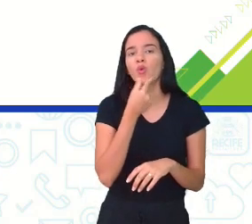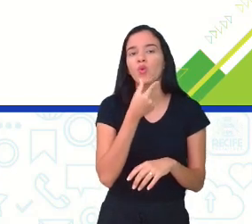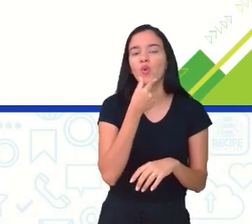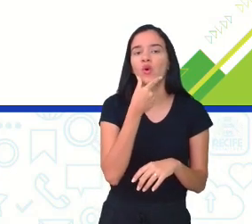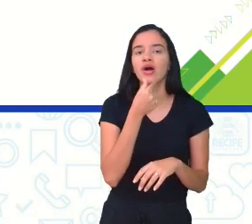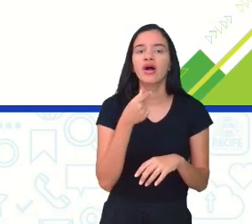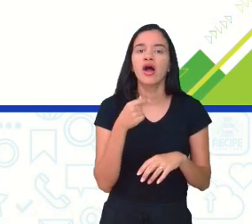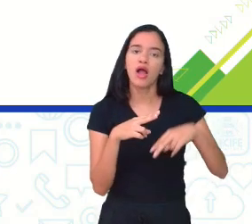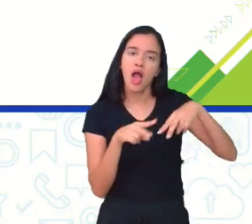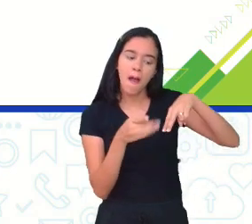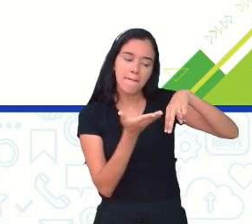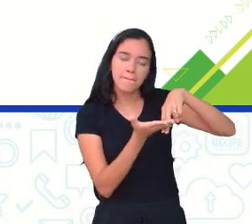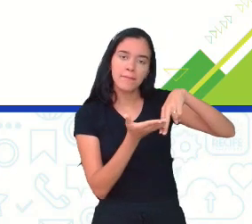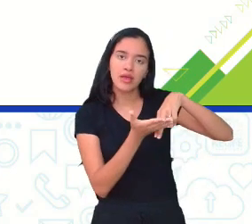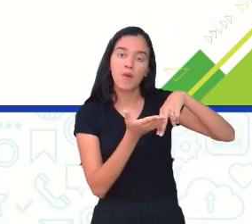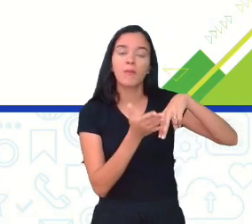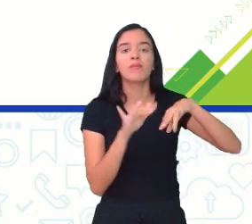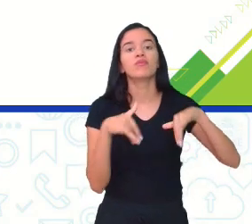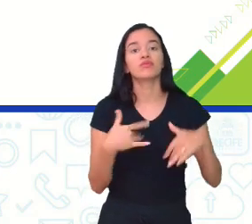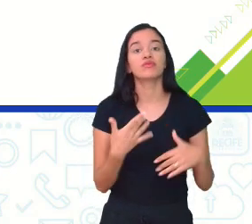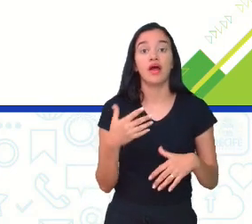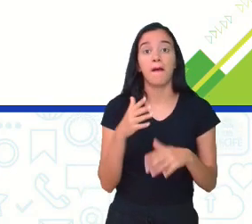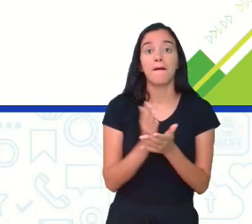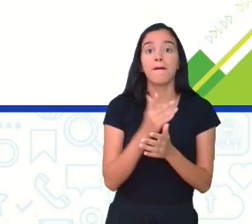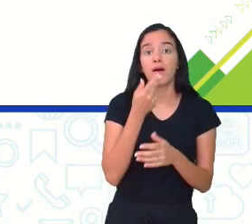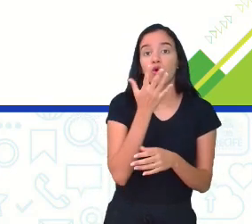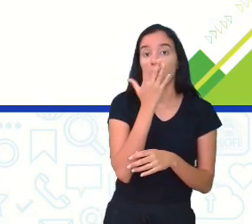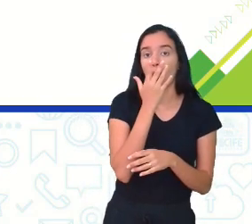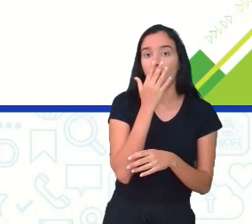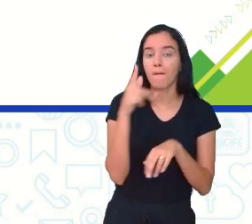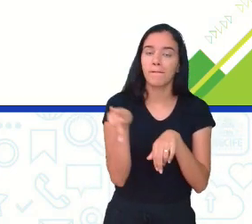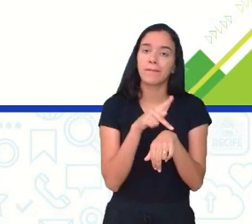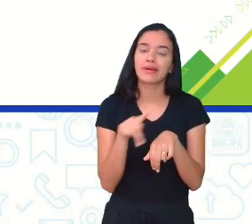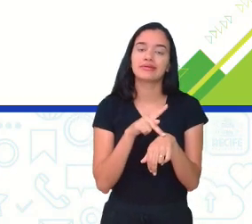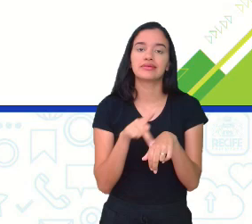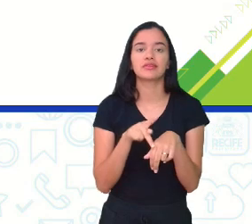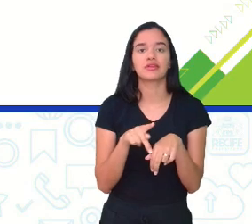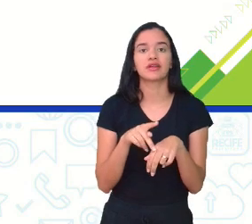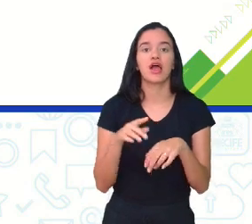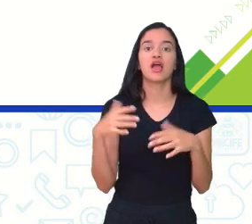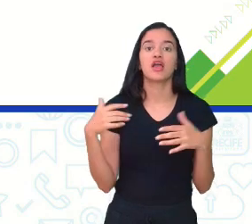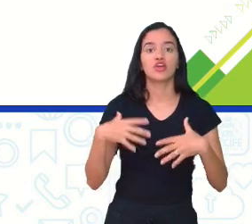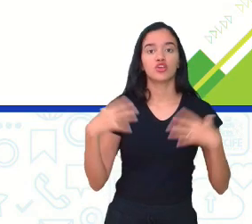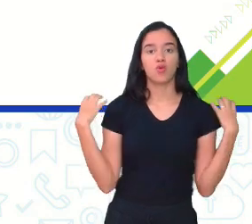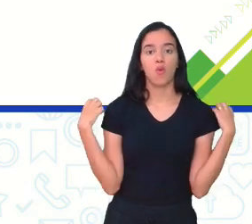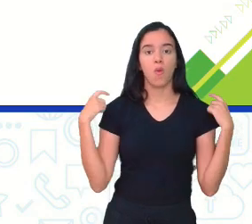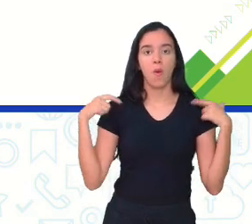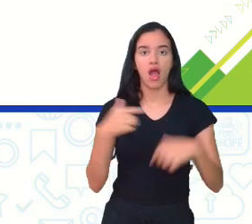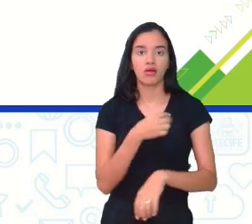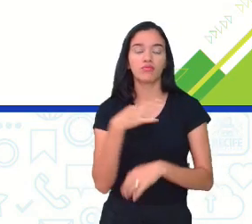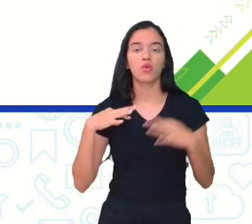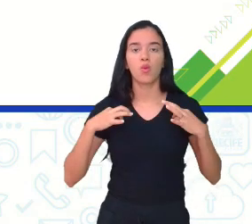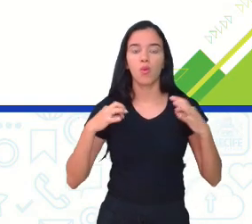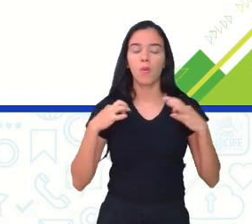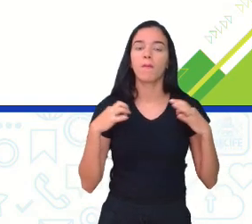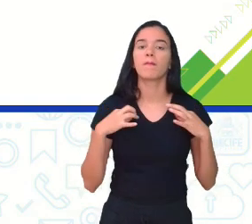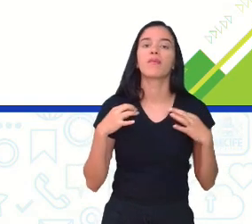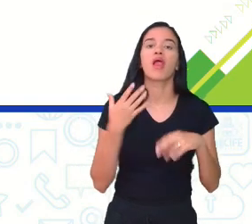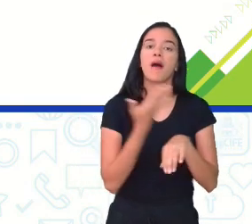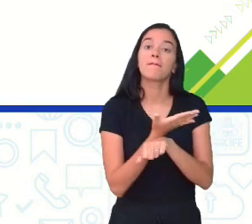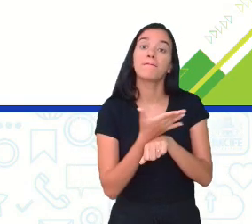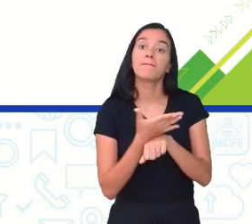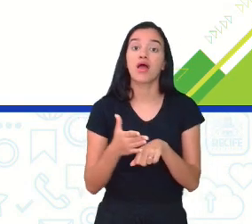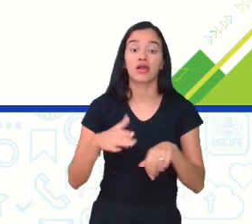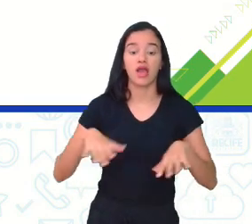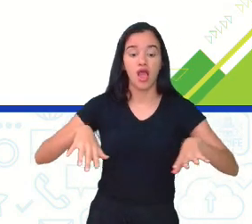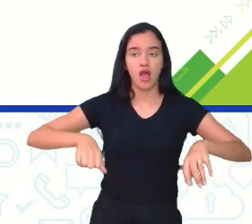bermuda preta, né, e um moletom branco, utilizando algumas barras, onde ele se apoia para fazer a